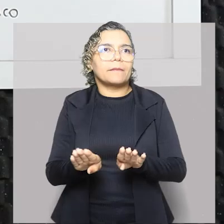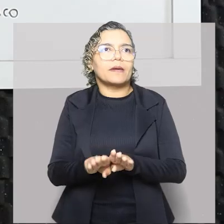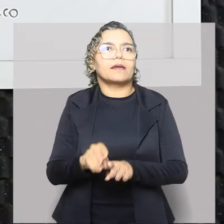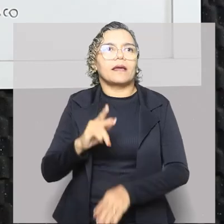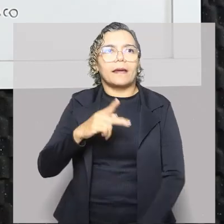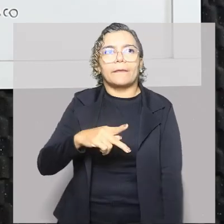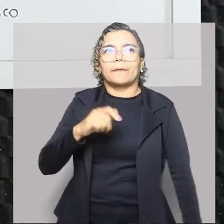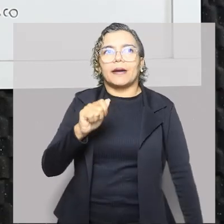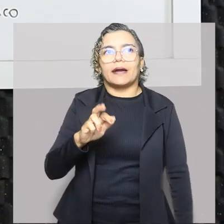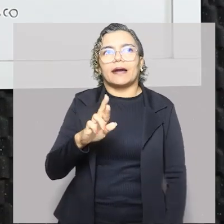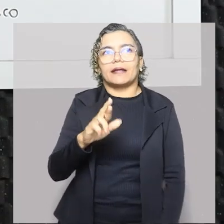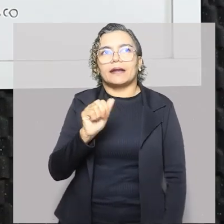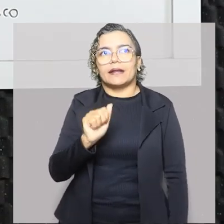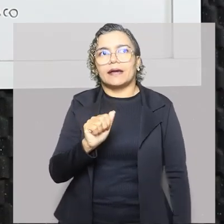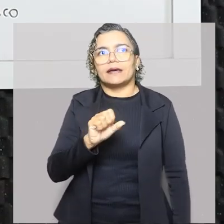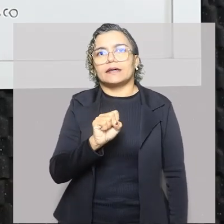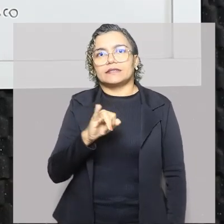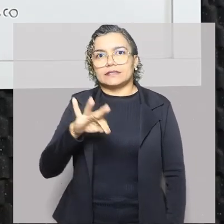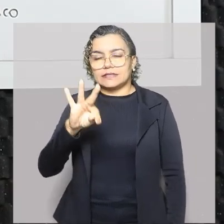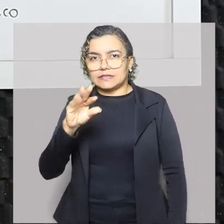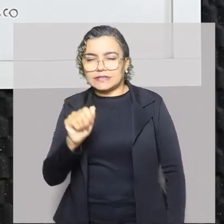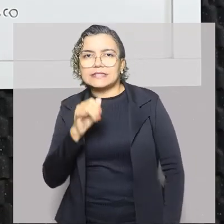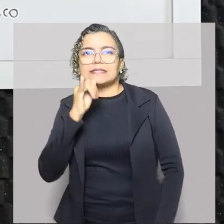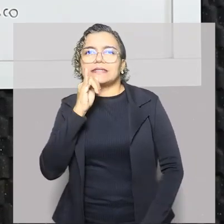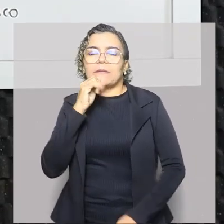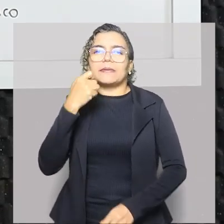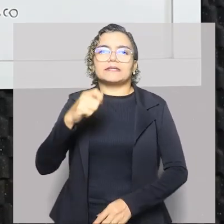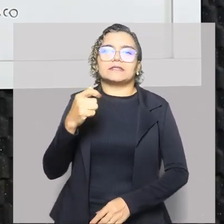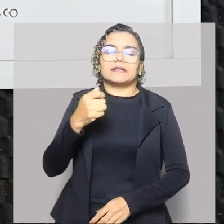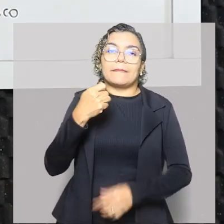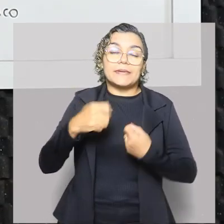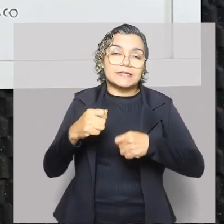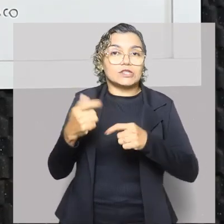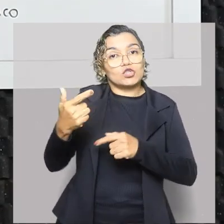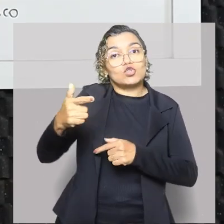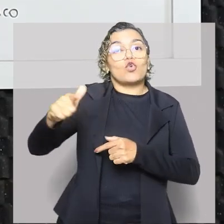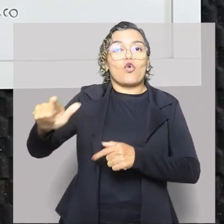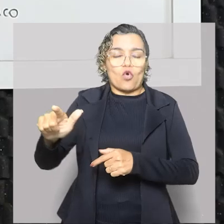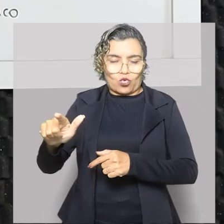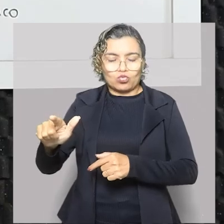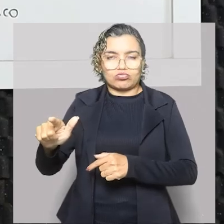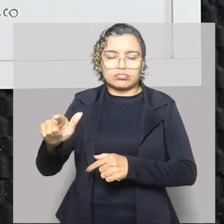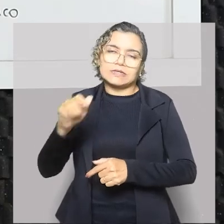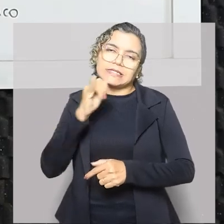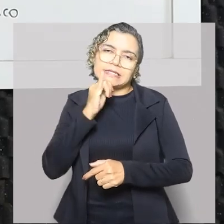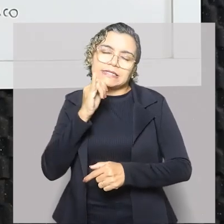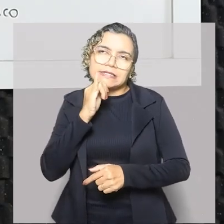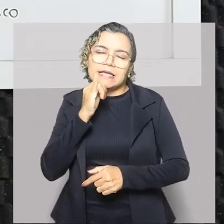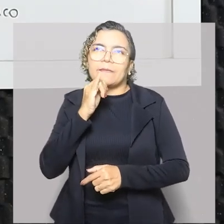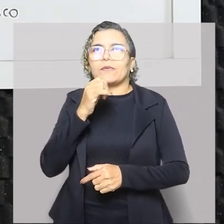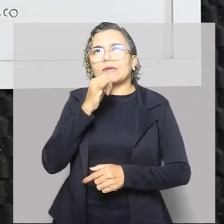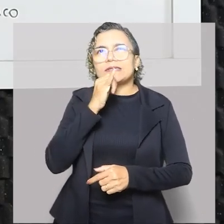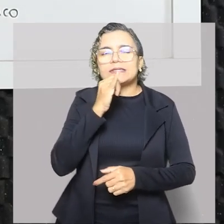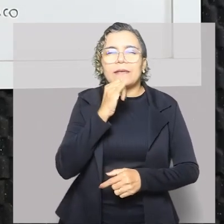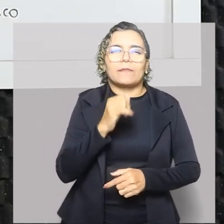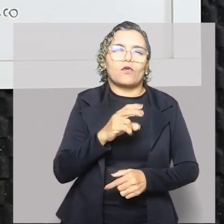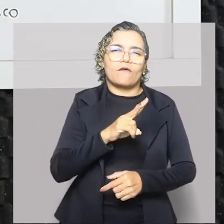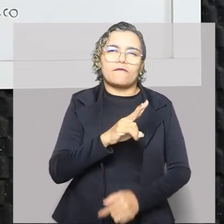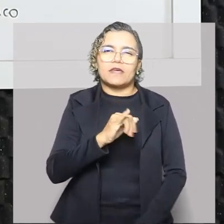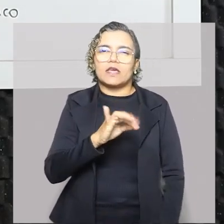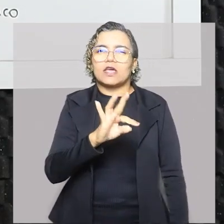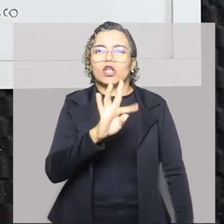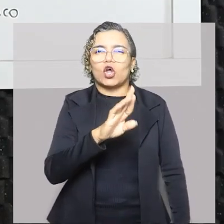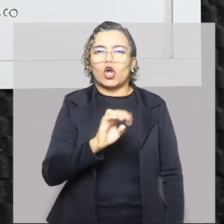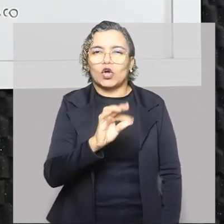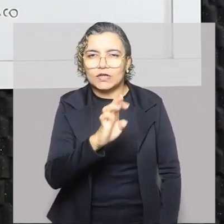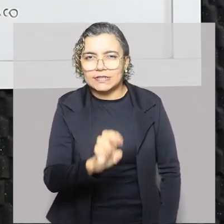obrigatórios, ou seja, eles têm que parasitar um outro organismo que tenha uma célula. Então, peguei uma virose, né? A gente está